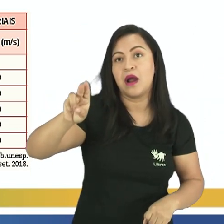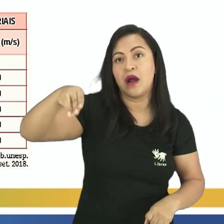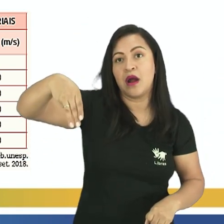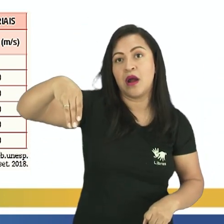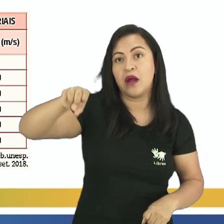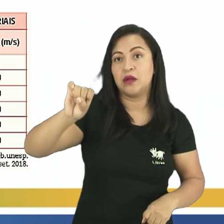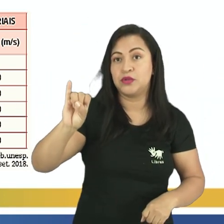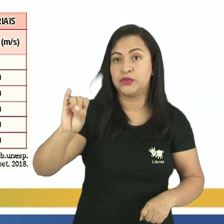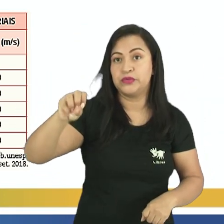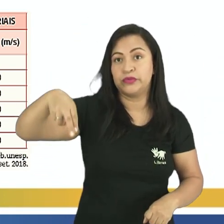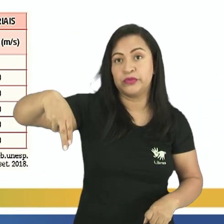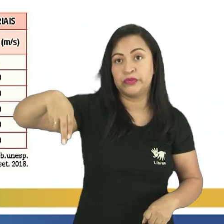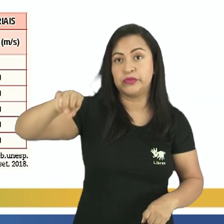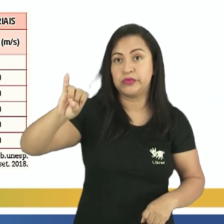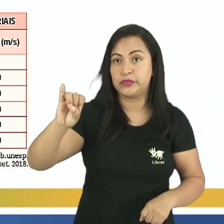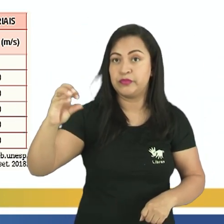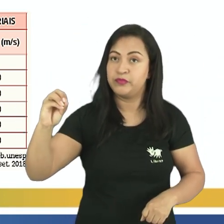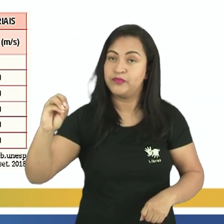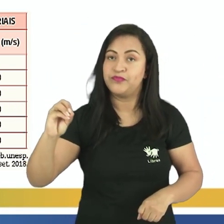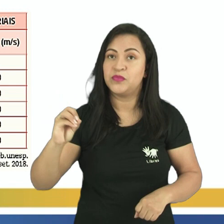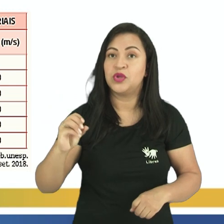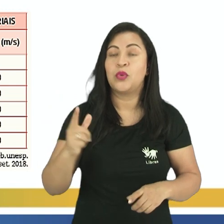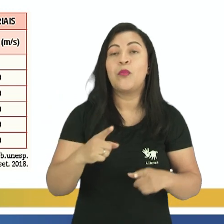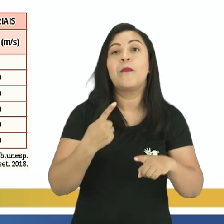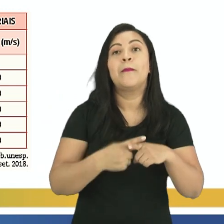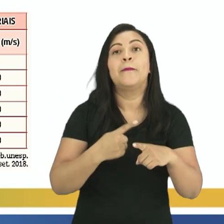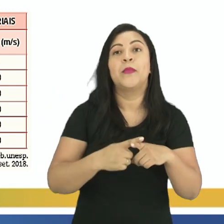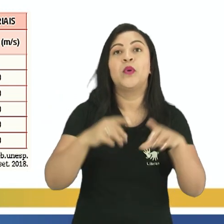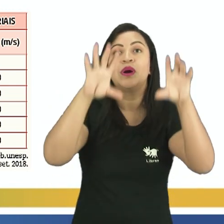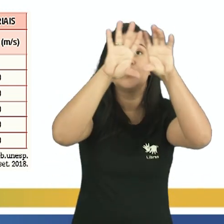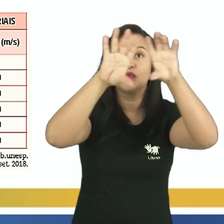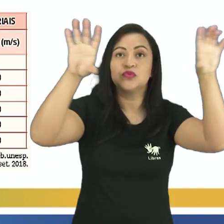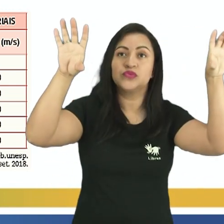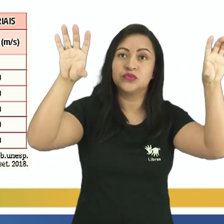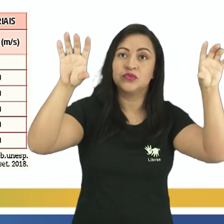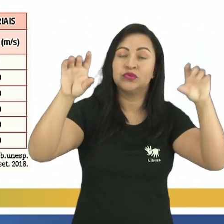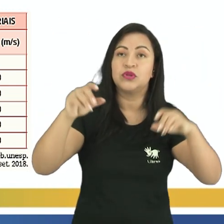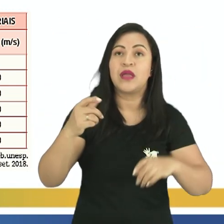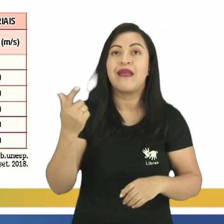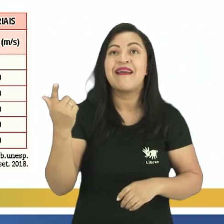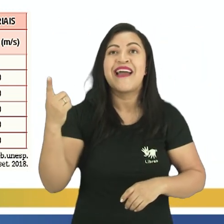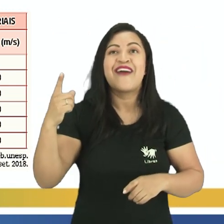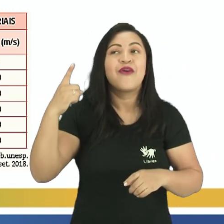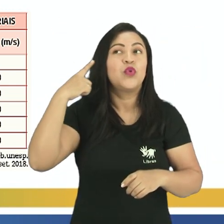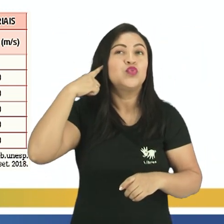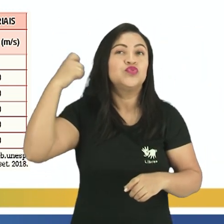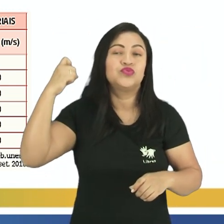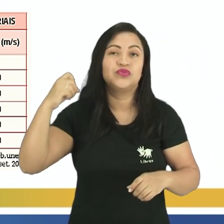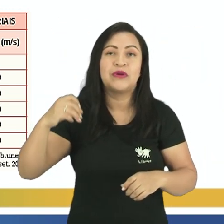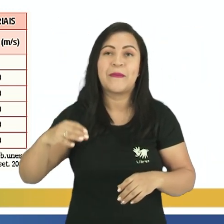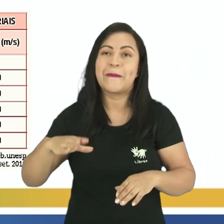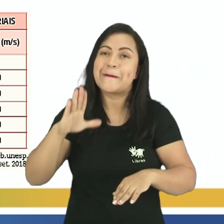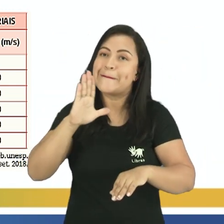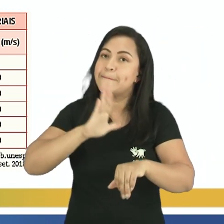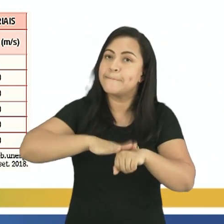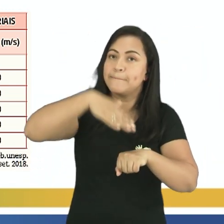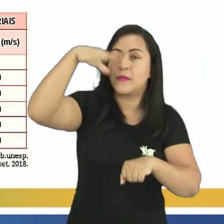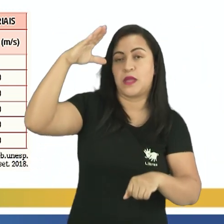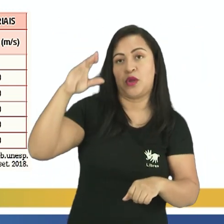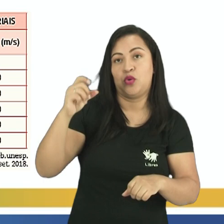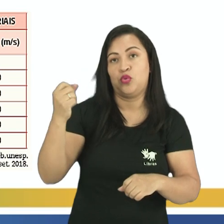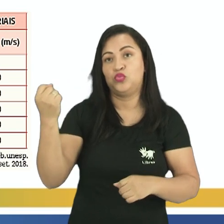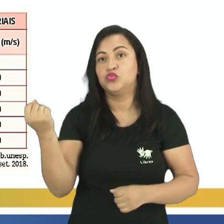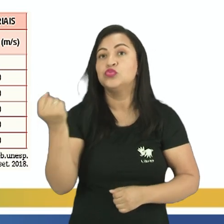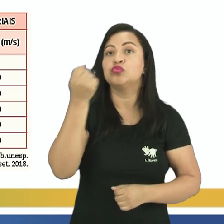sólidos e líquidos, conseguem propagar, tem uma velocidade de propagação do som muito maior quando a gente compara com